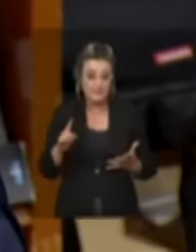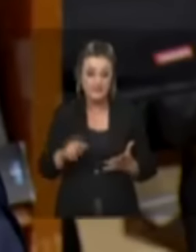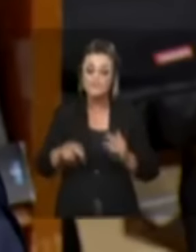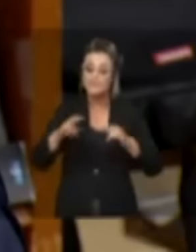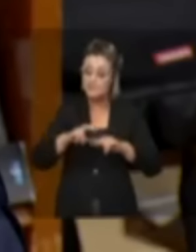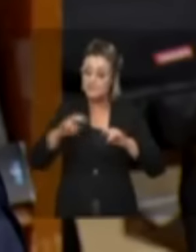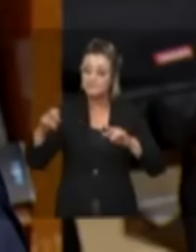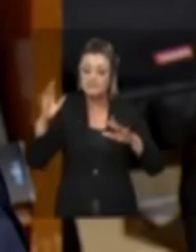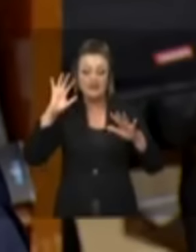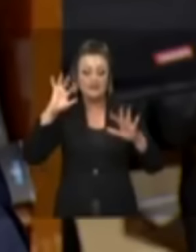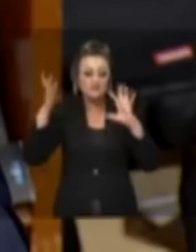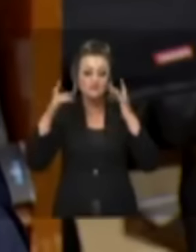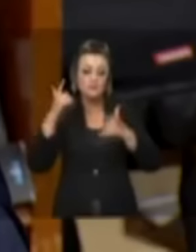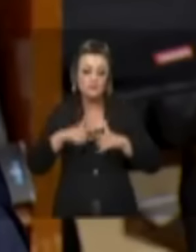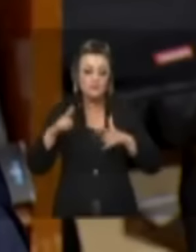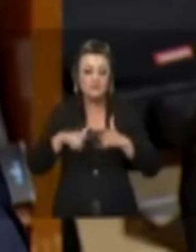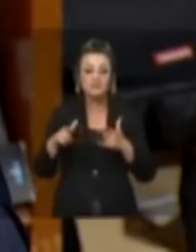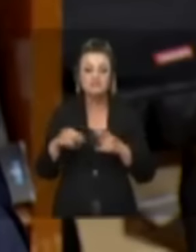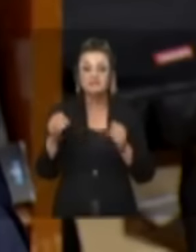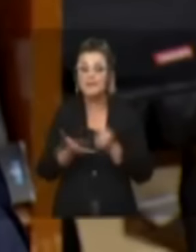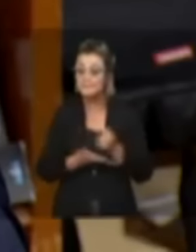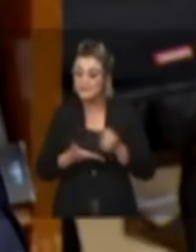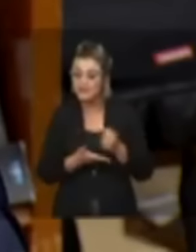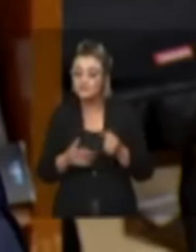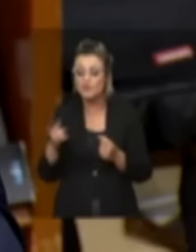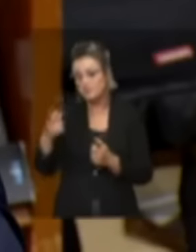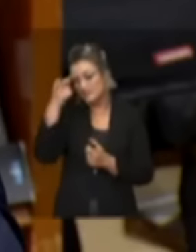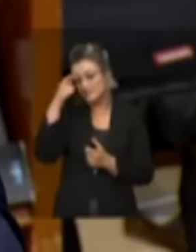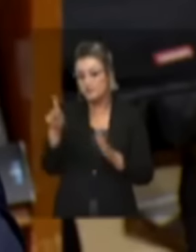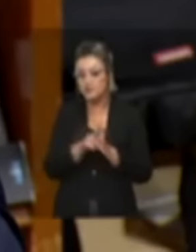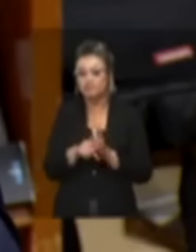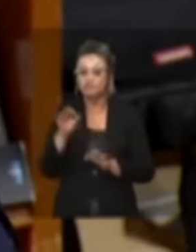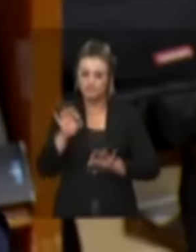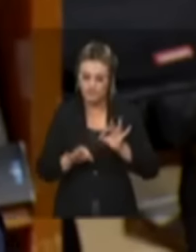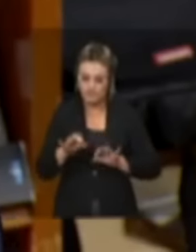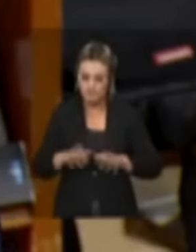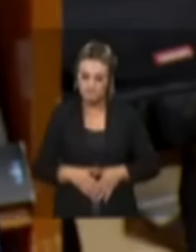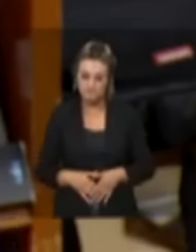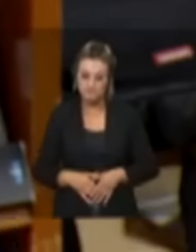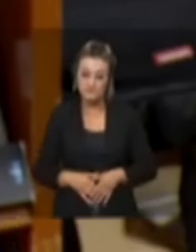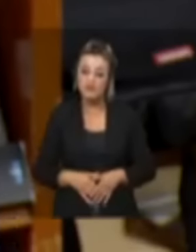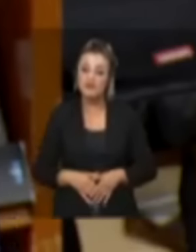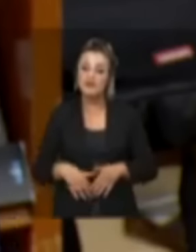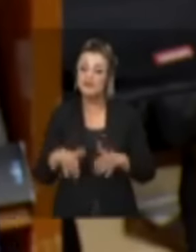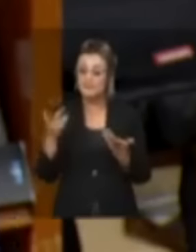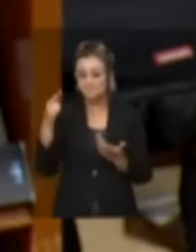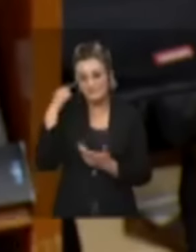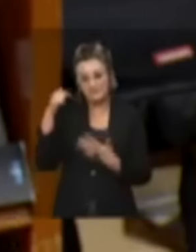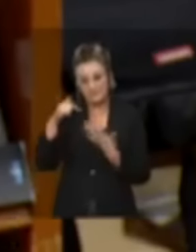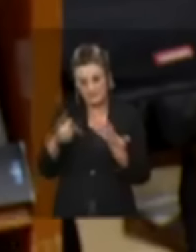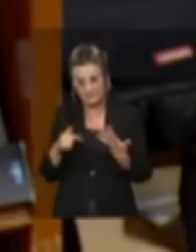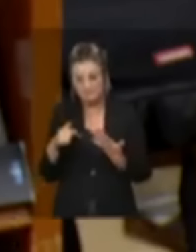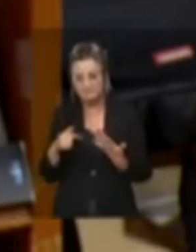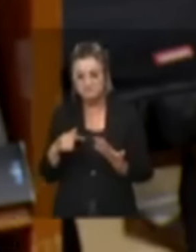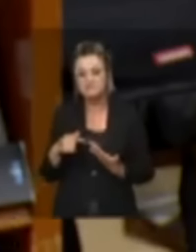precisa resolver o problema aplicando um princípio ou um conceito jurídico indeterminado por esse critério